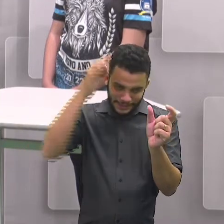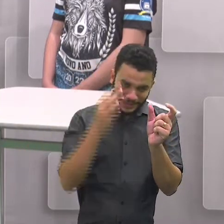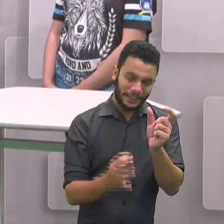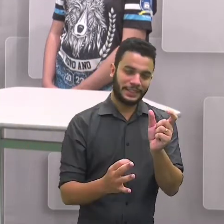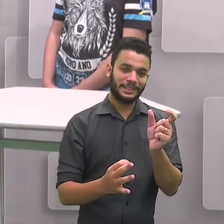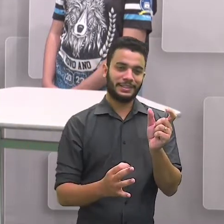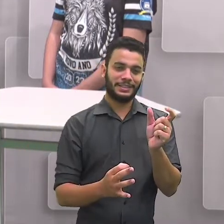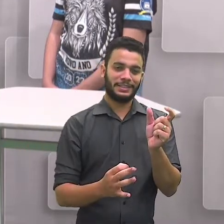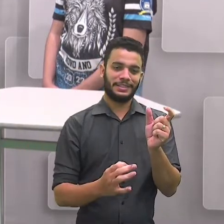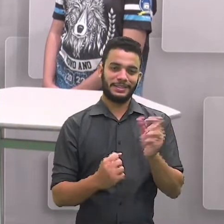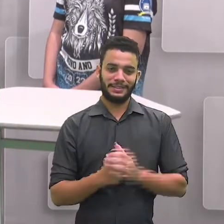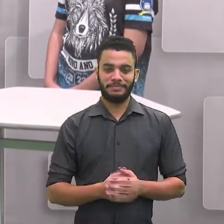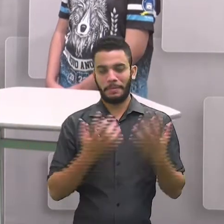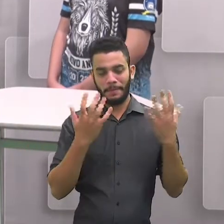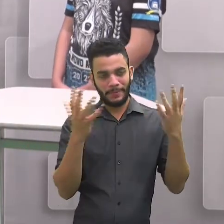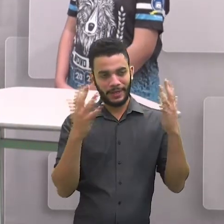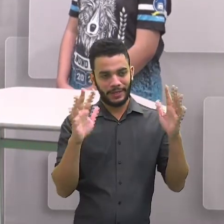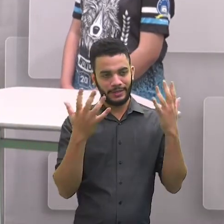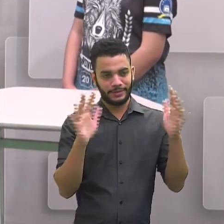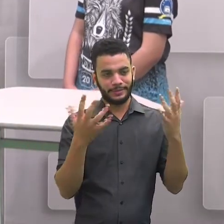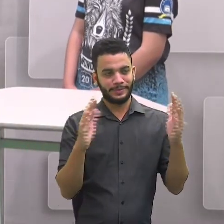correta. É isso mesmo.